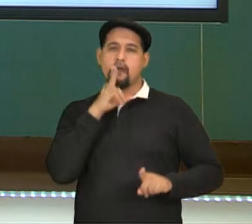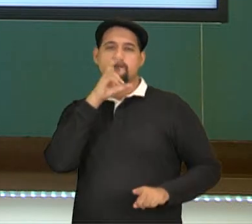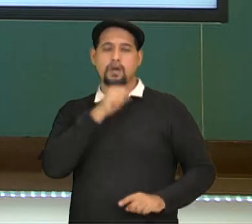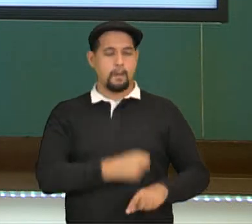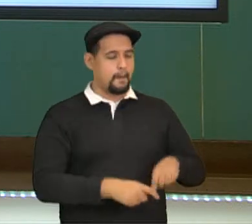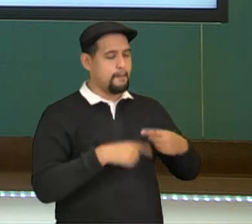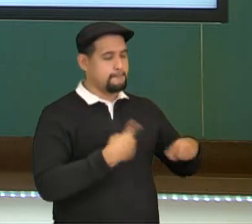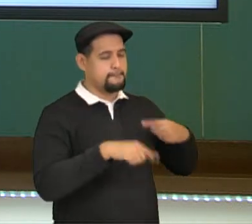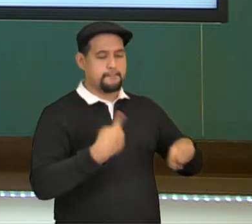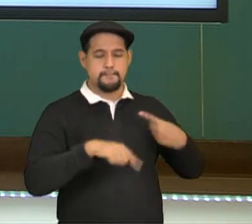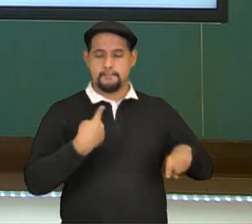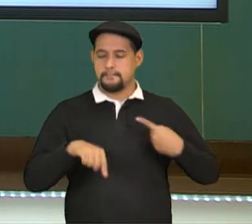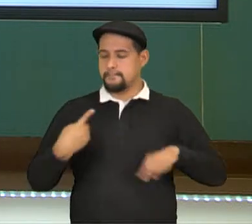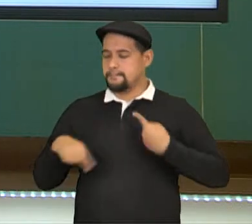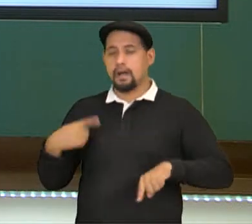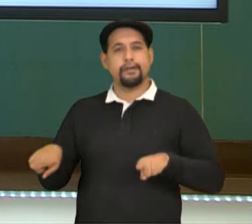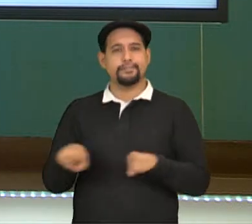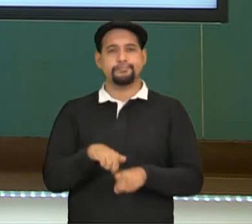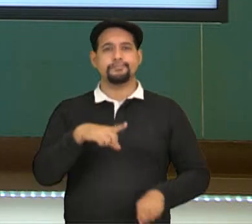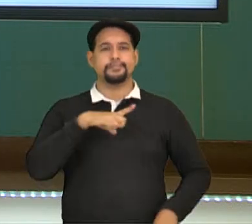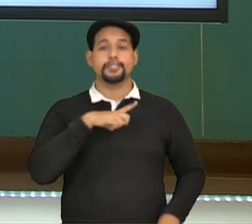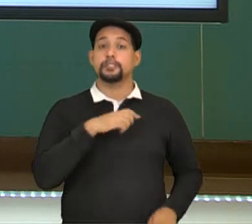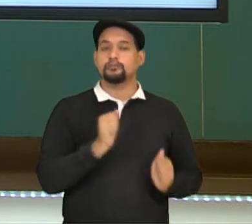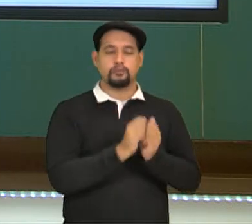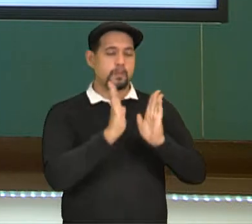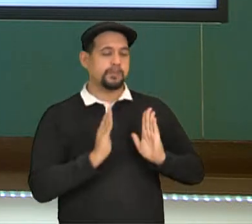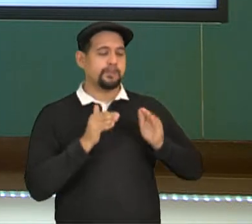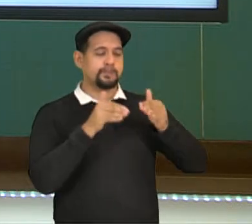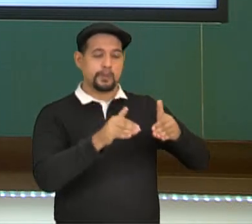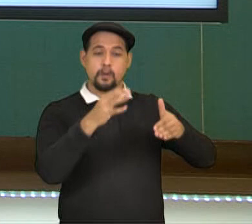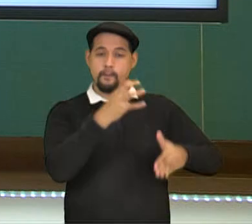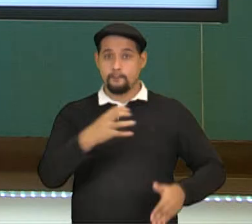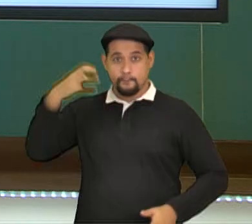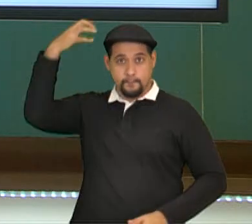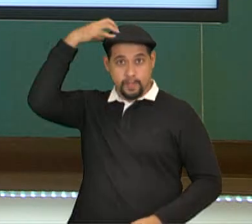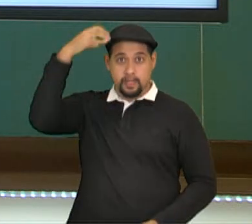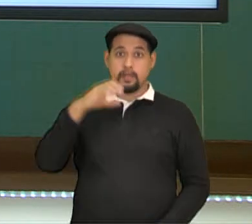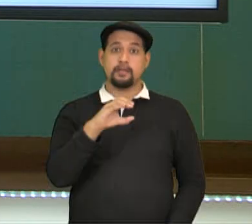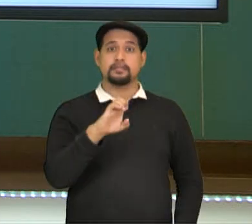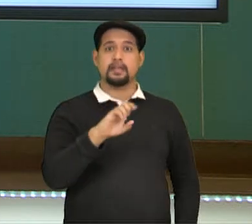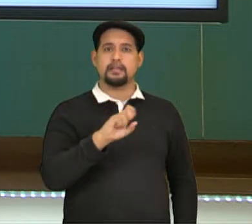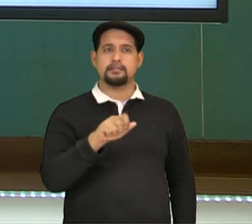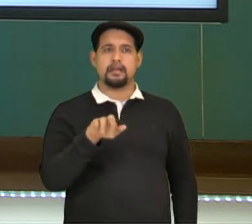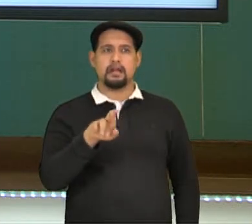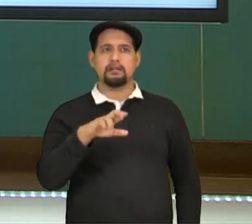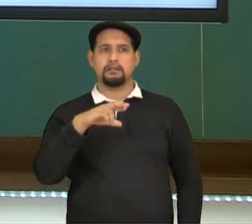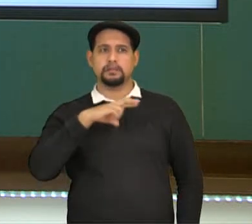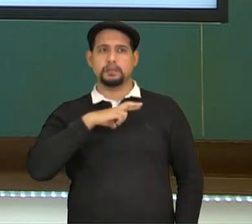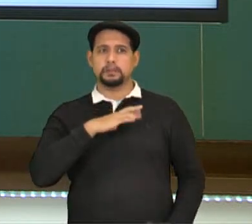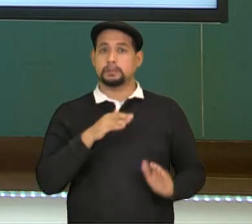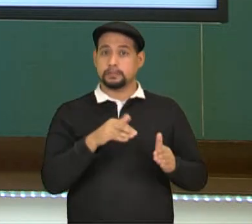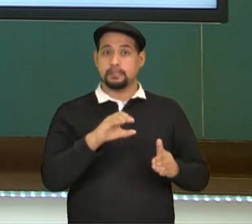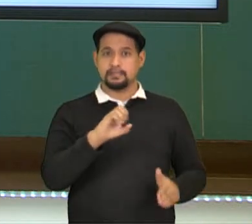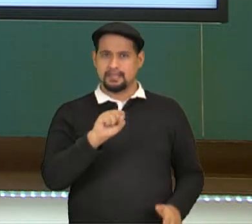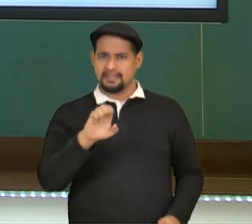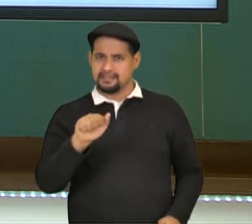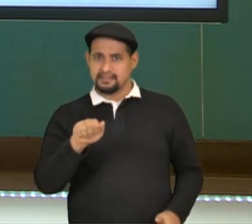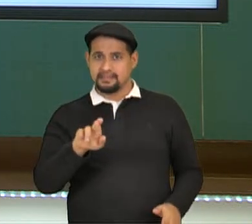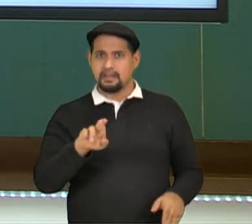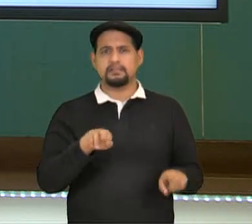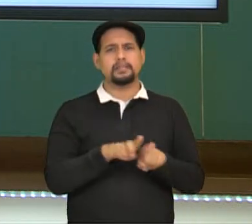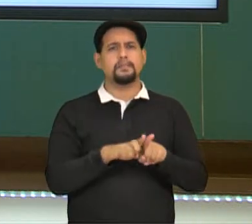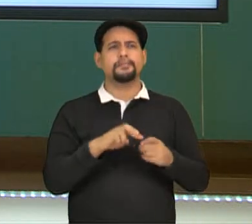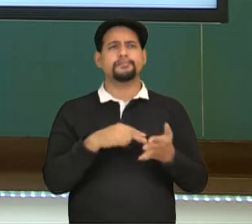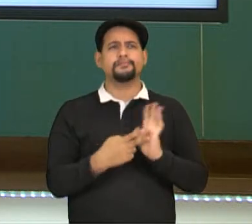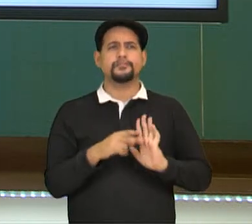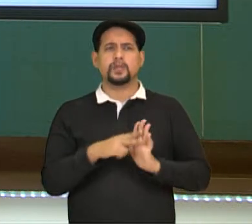político, estava concentrado na mão desse imperador. Então, César, né, esse poder político e papismo, né? Césaropapismo, aí